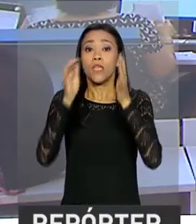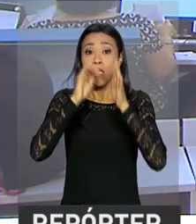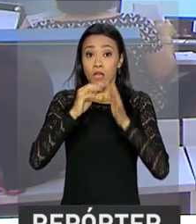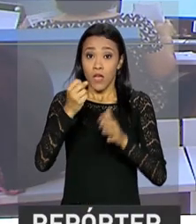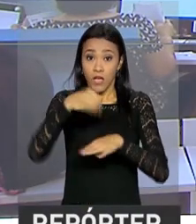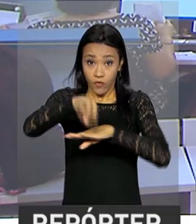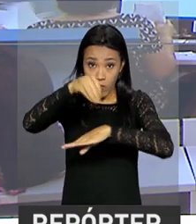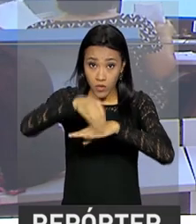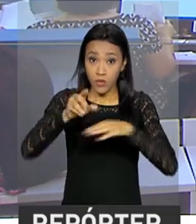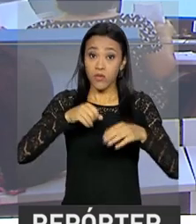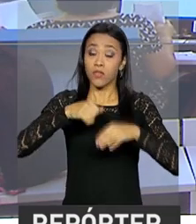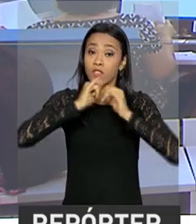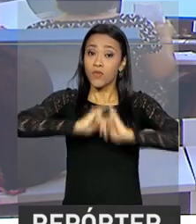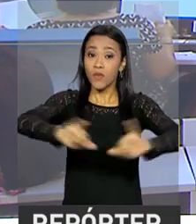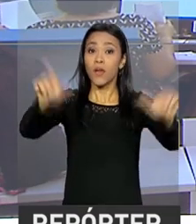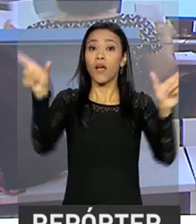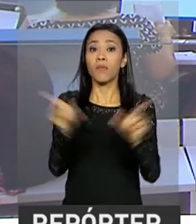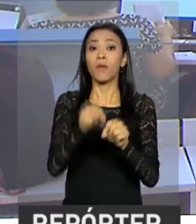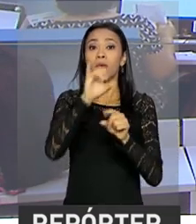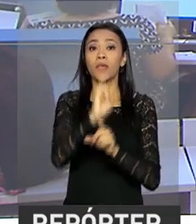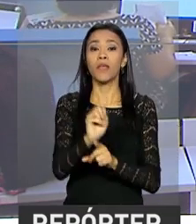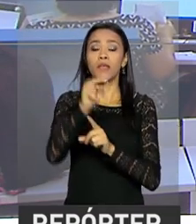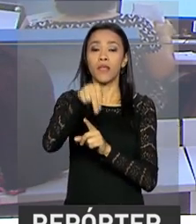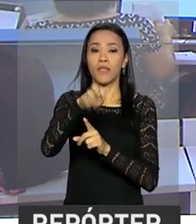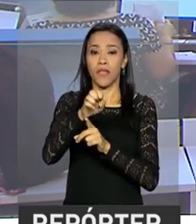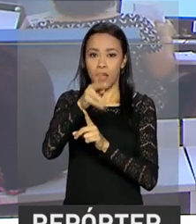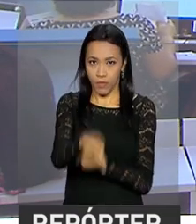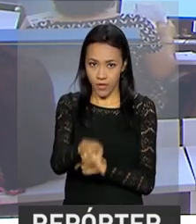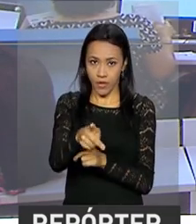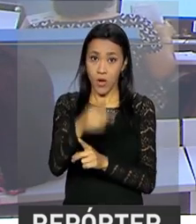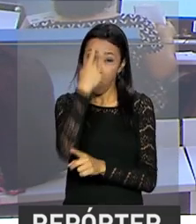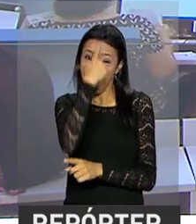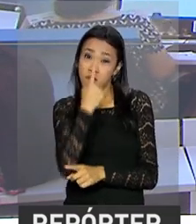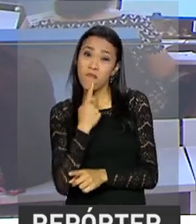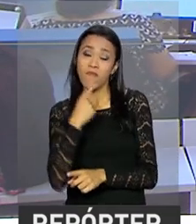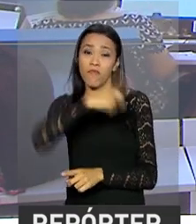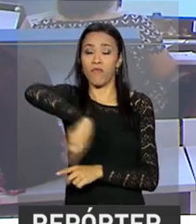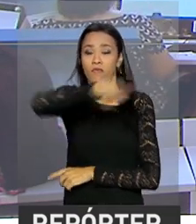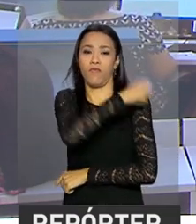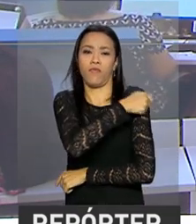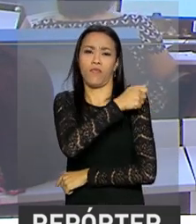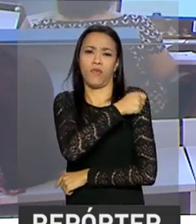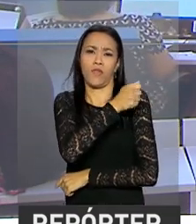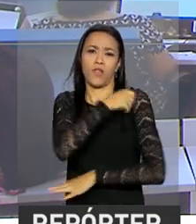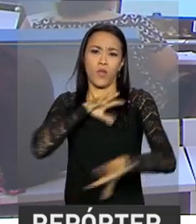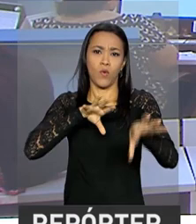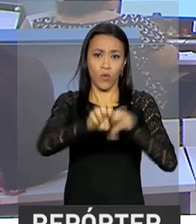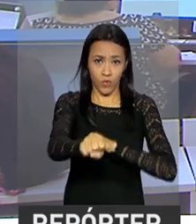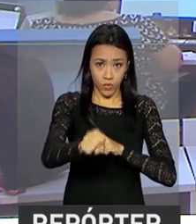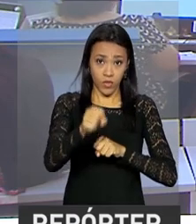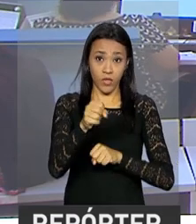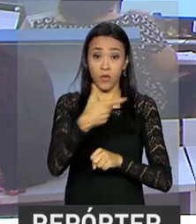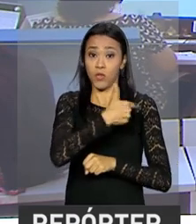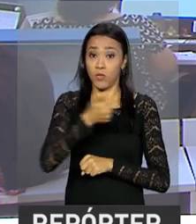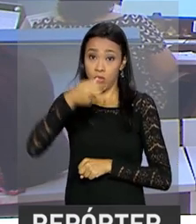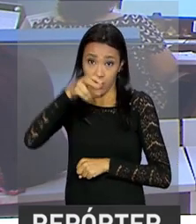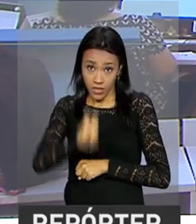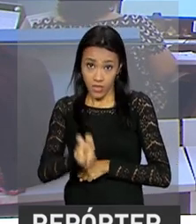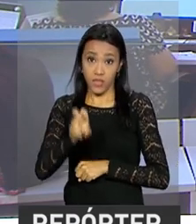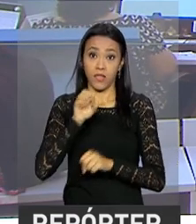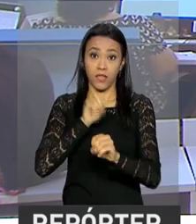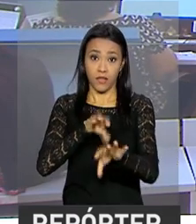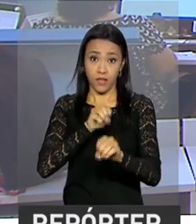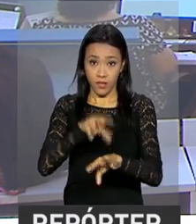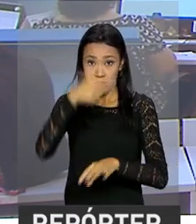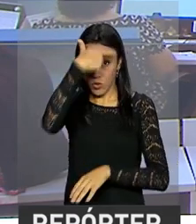revelaram outros detalhes o perfil dos Estudantes que concluíram o ensino superior em 2015 a maioria